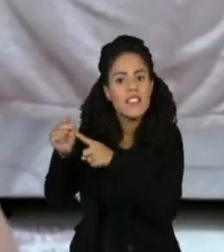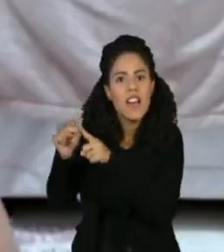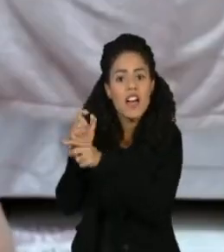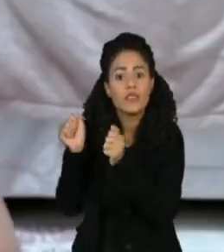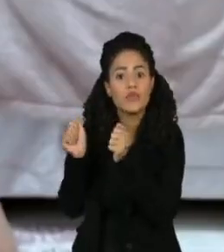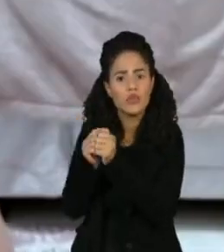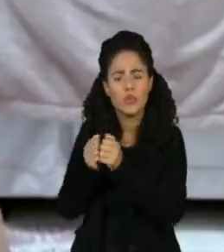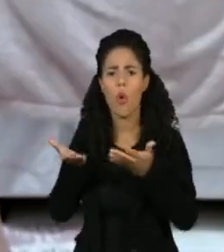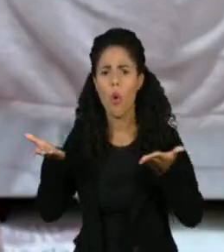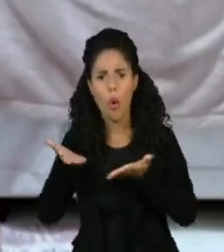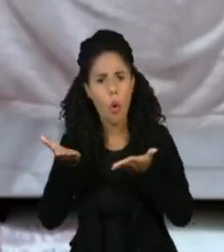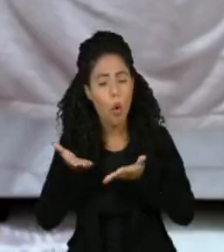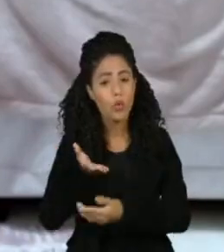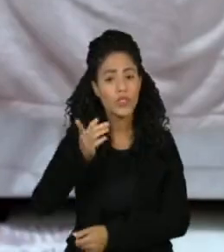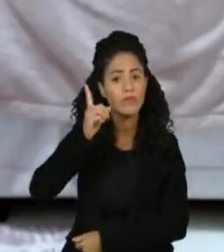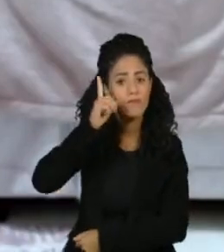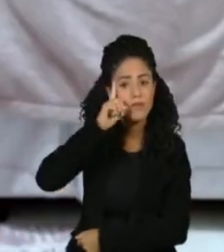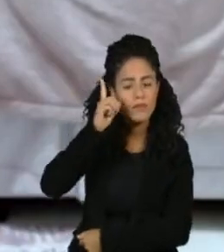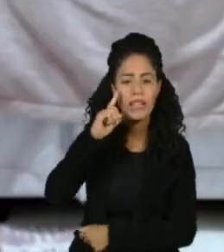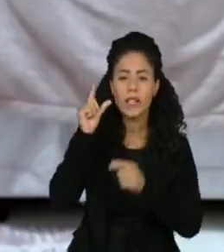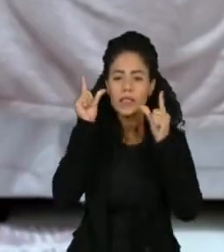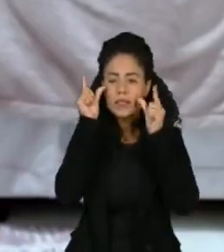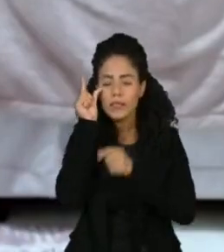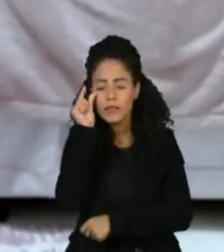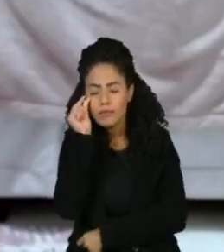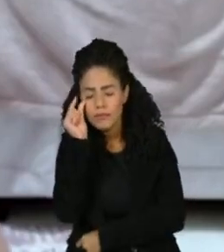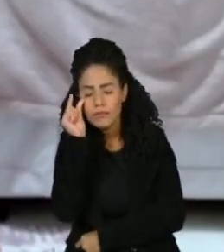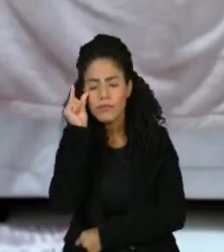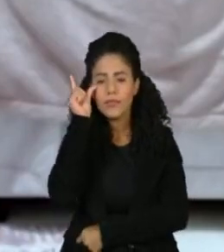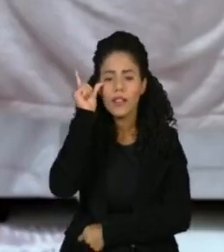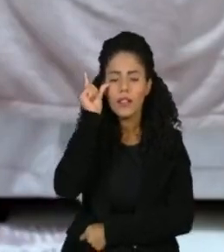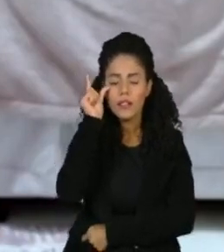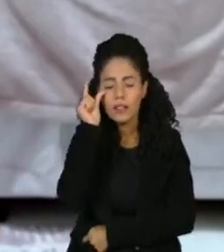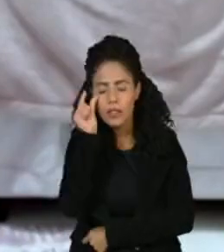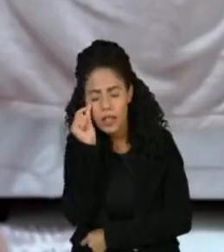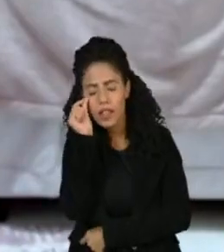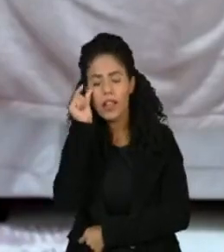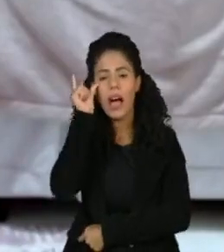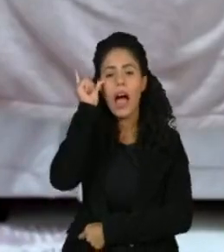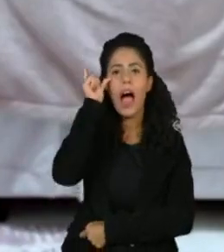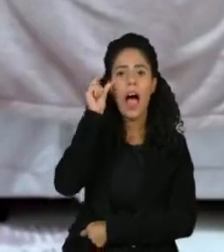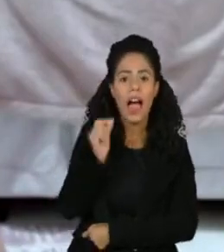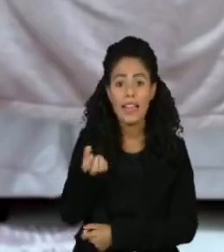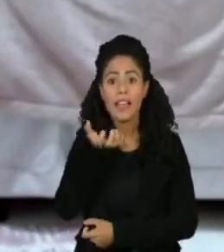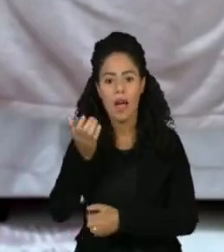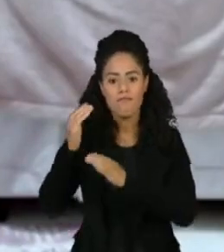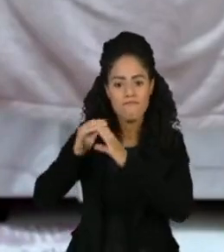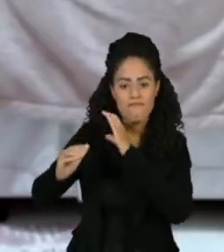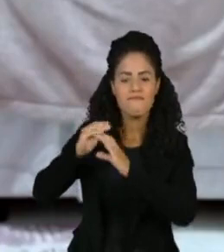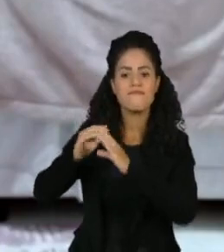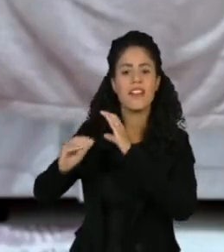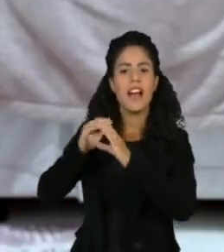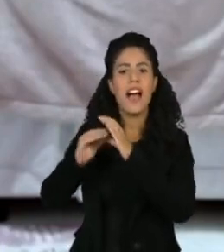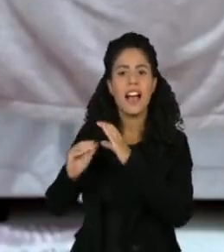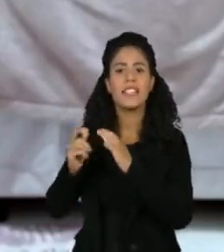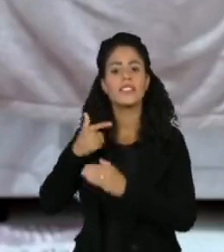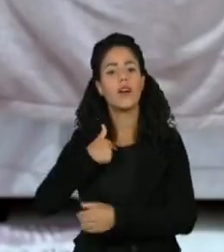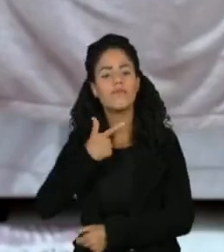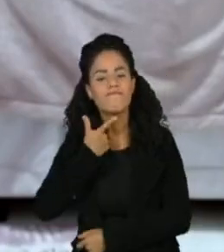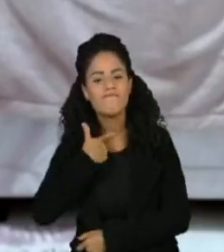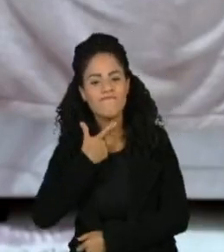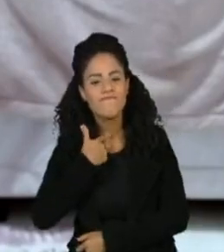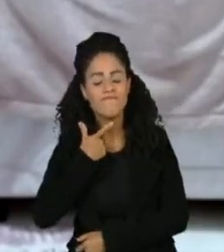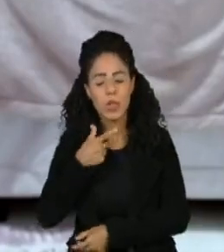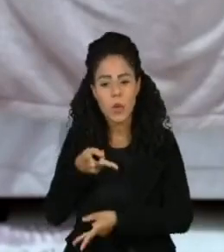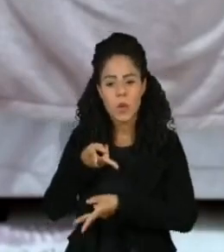E hoje em dia, quando ele tá com muito sono, ele começa, que ele quer que eu cante, né? Então,